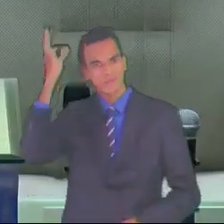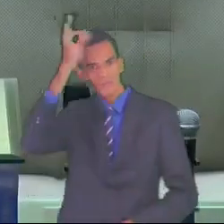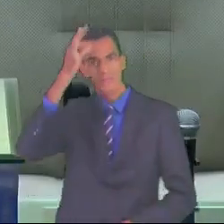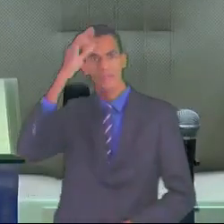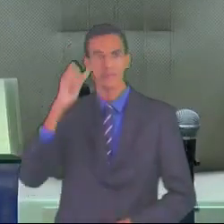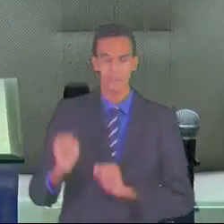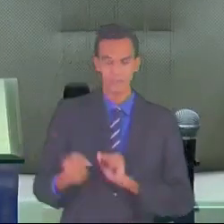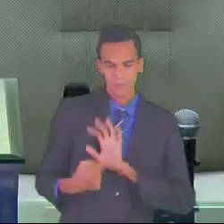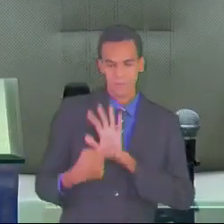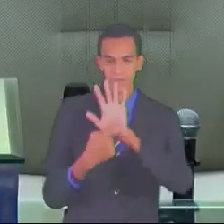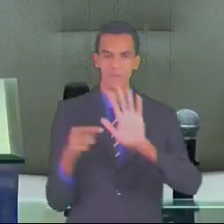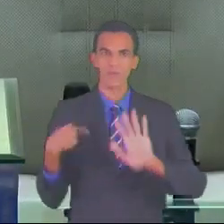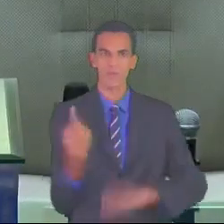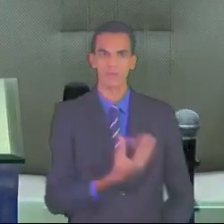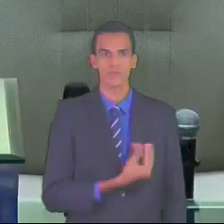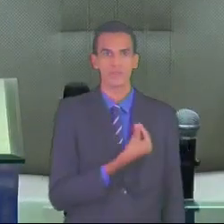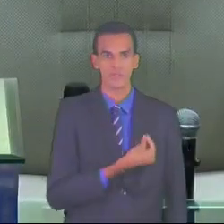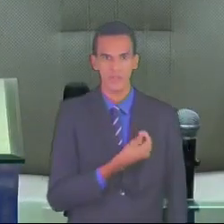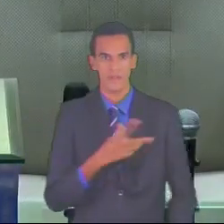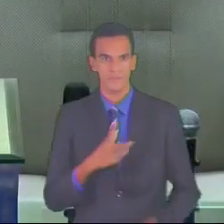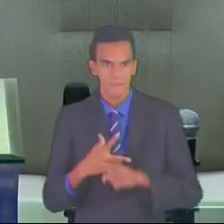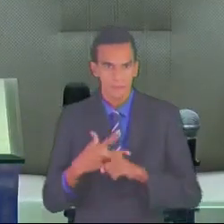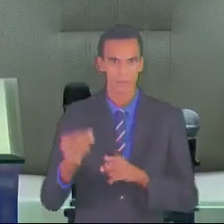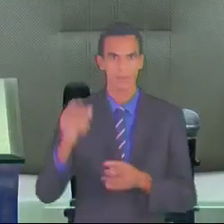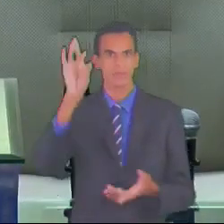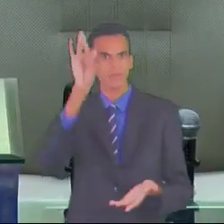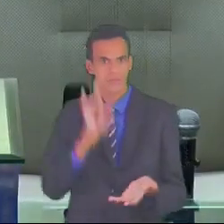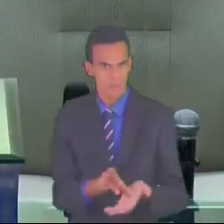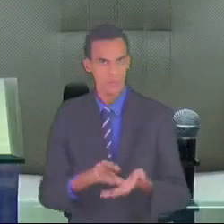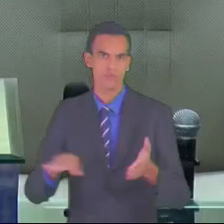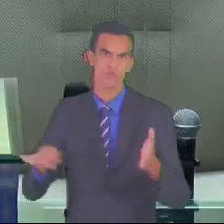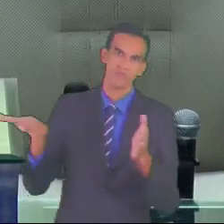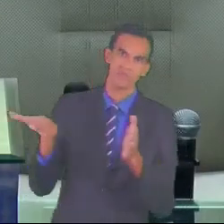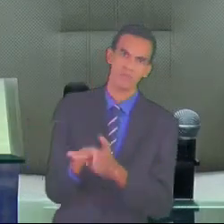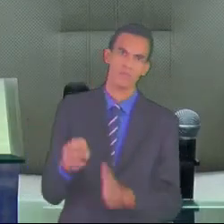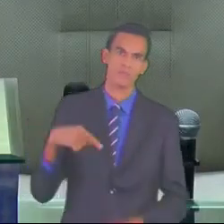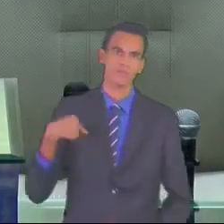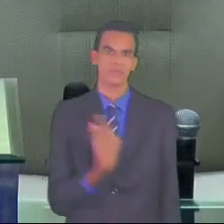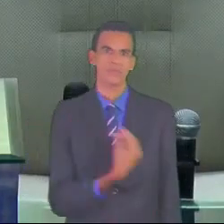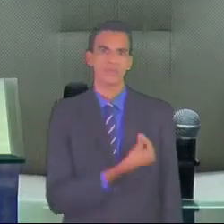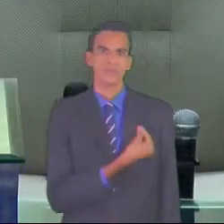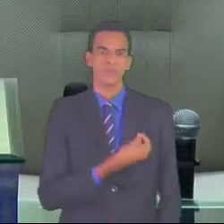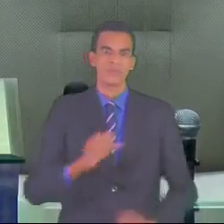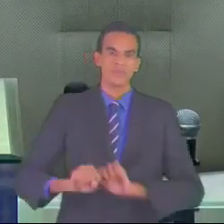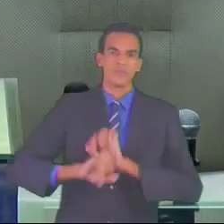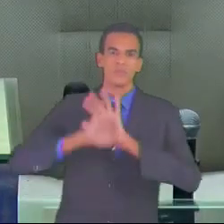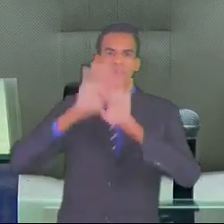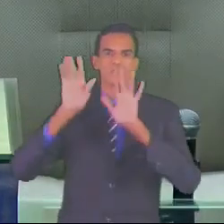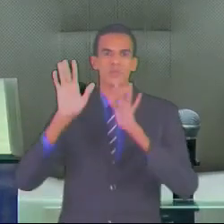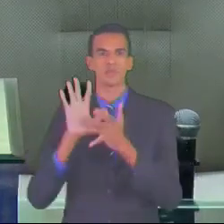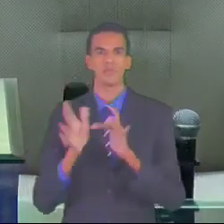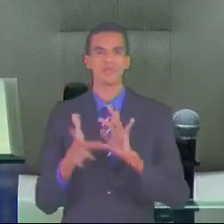nossas vidas, e que a vitória, por certo, virá em nossa vida. Glórias a Jesus.